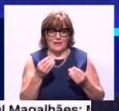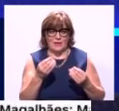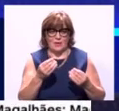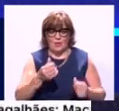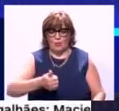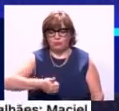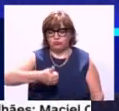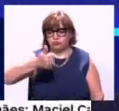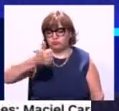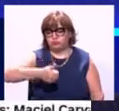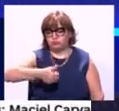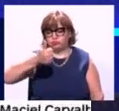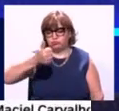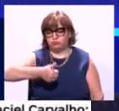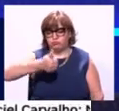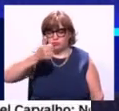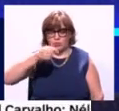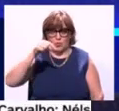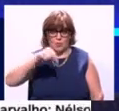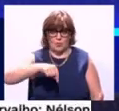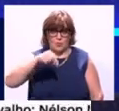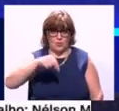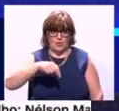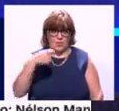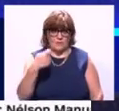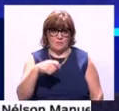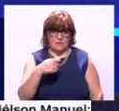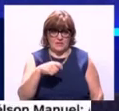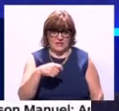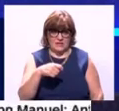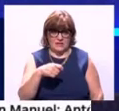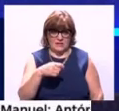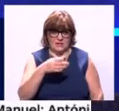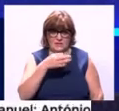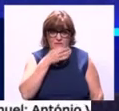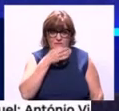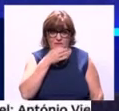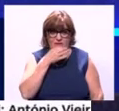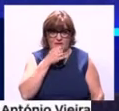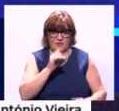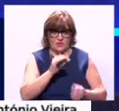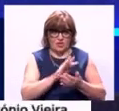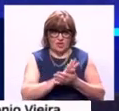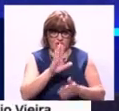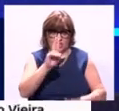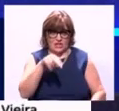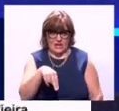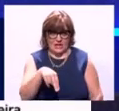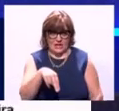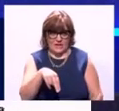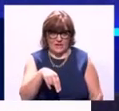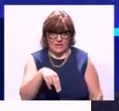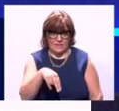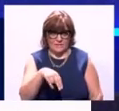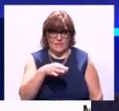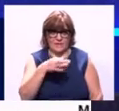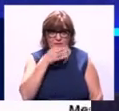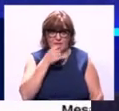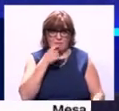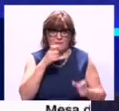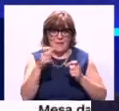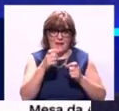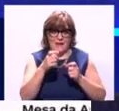Primordial, tanto é que hoje o Presidente fala num órgão de comunicação social, o JN, e falou nessa palavra